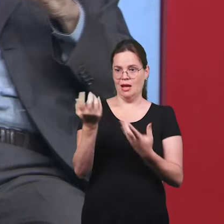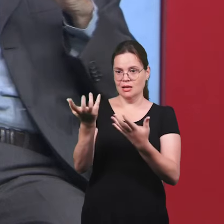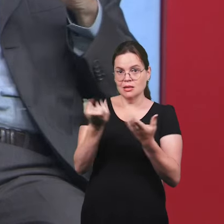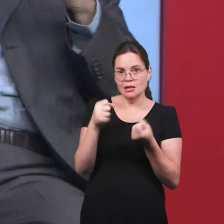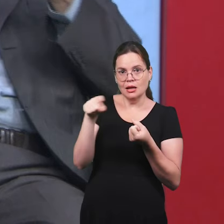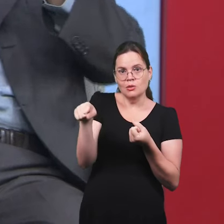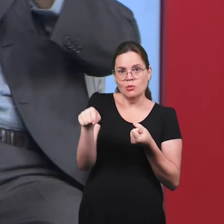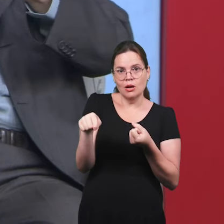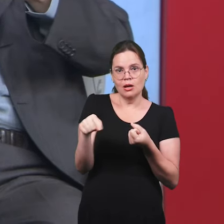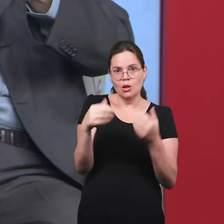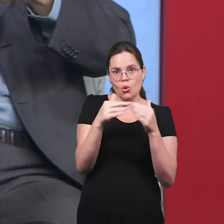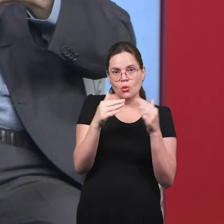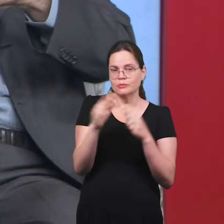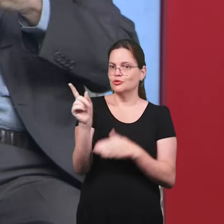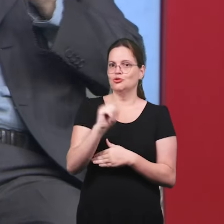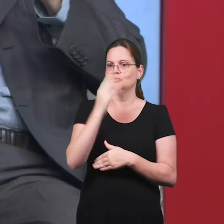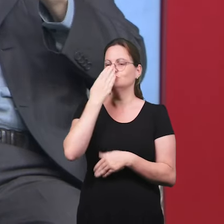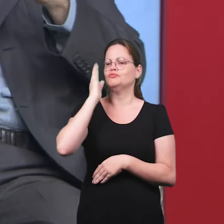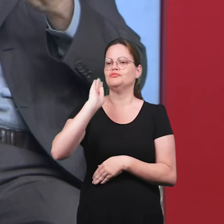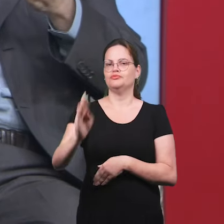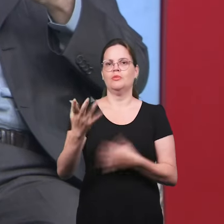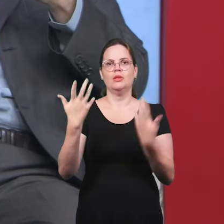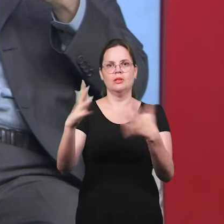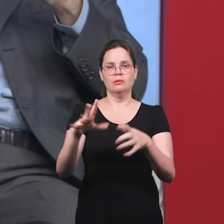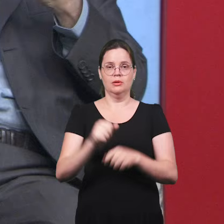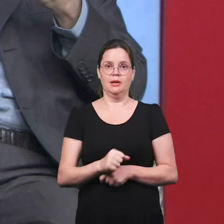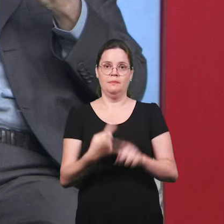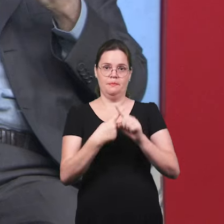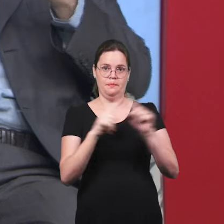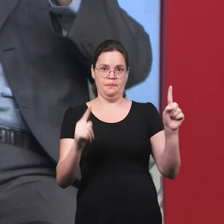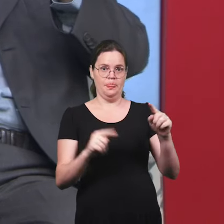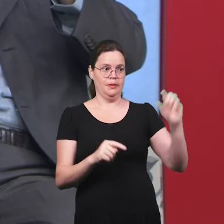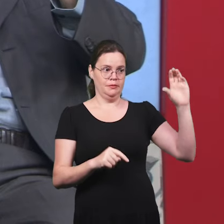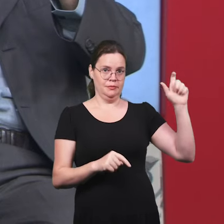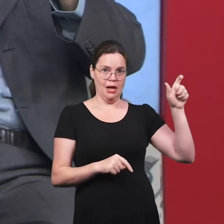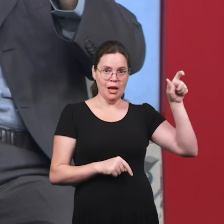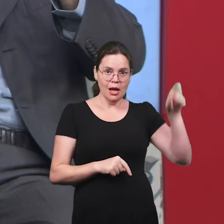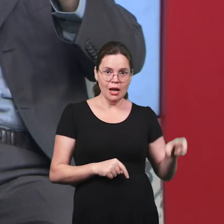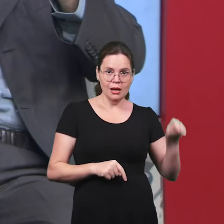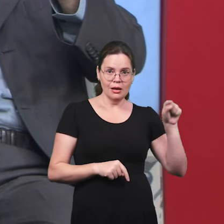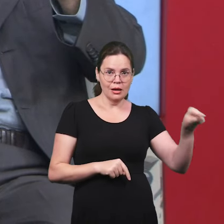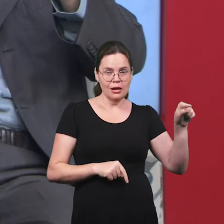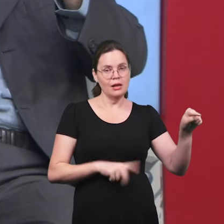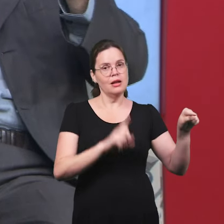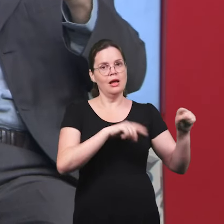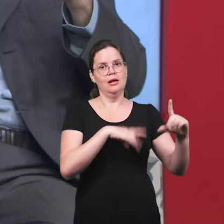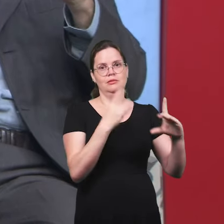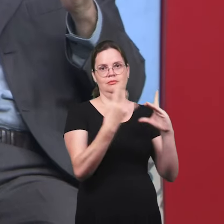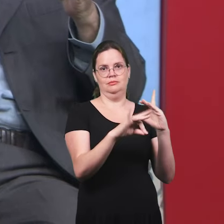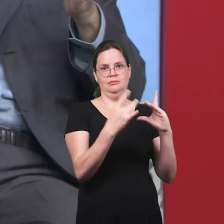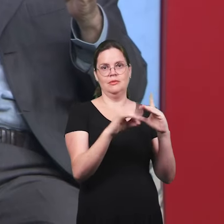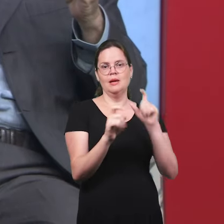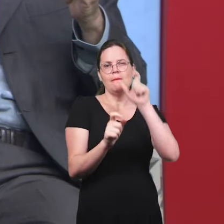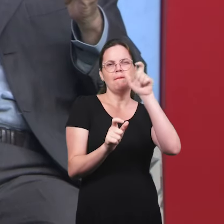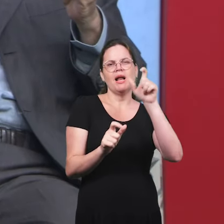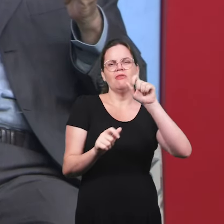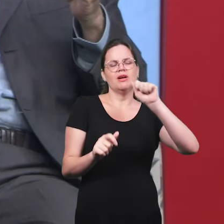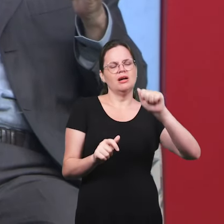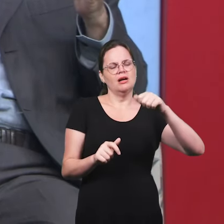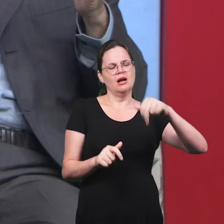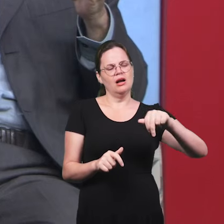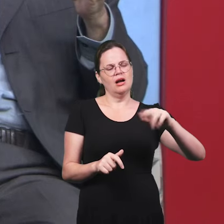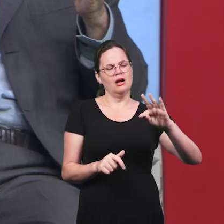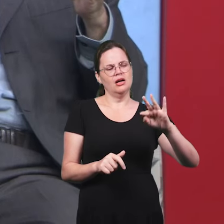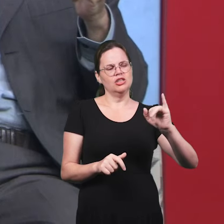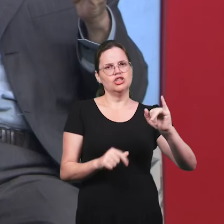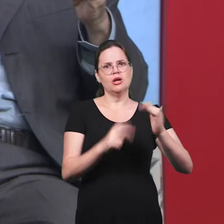Messias. Então, ele, o governador, o anticristo, então, por que essa palavra anticristo? Não